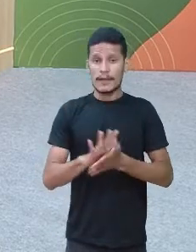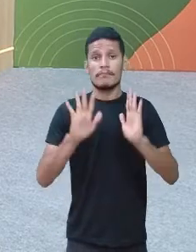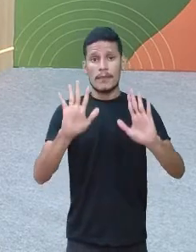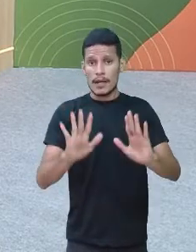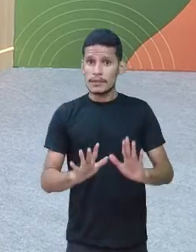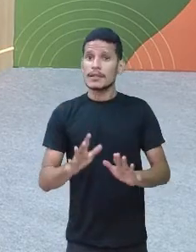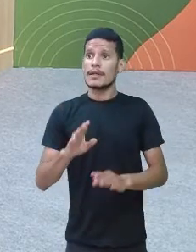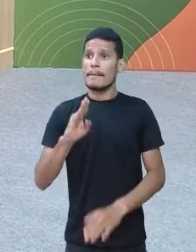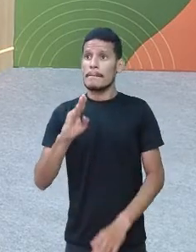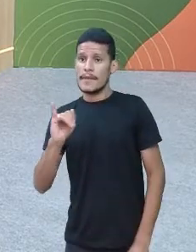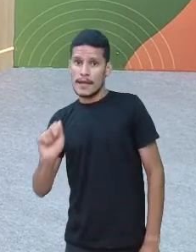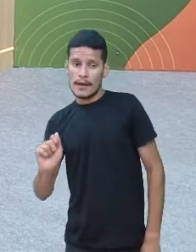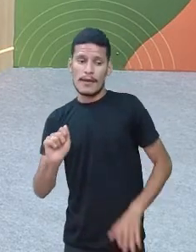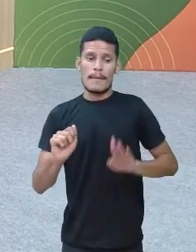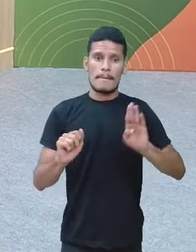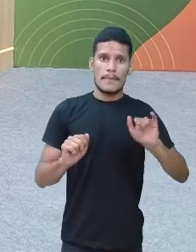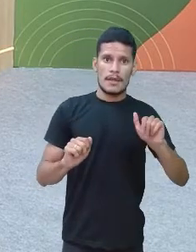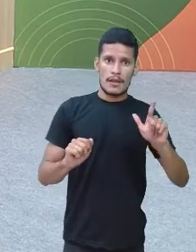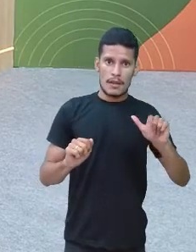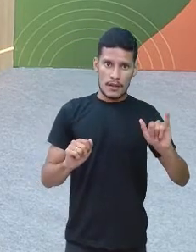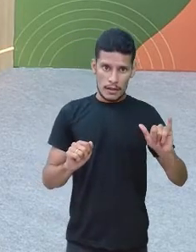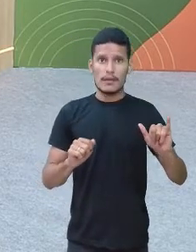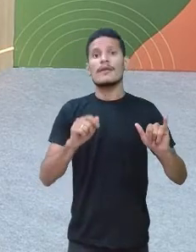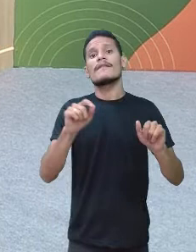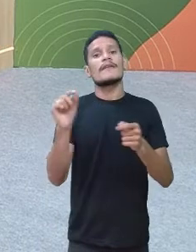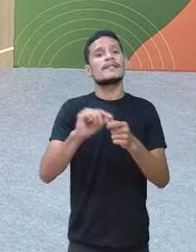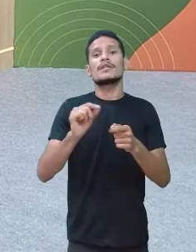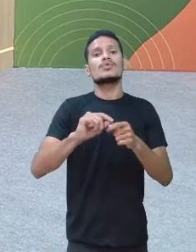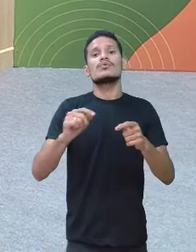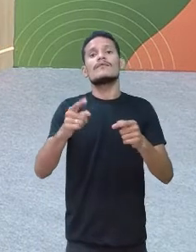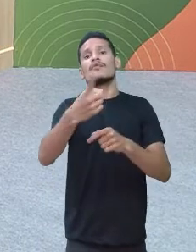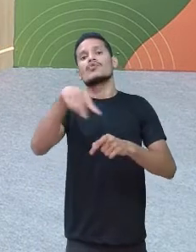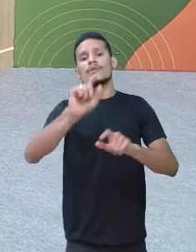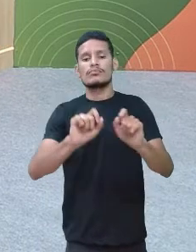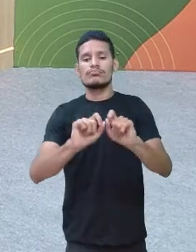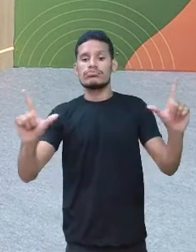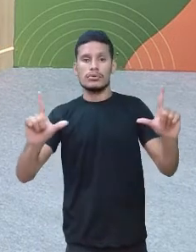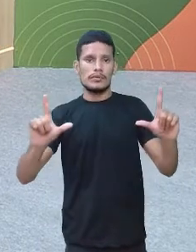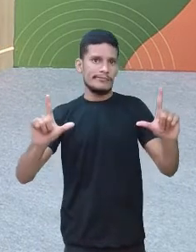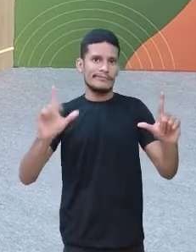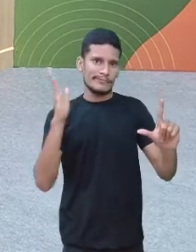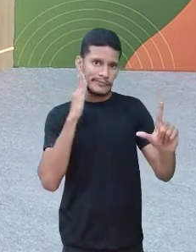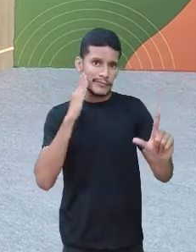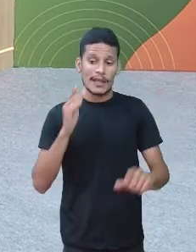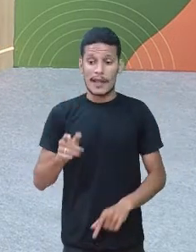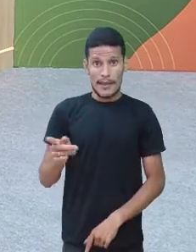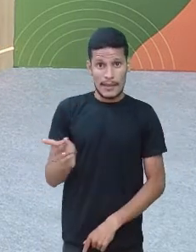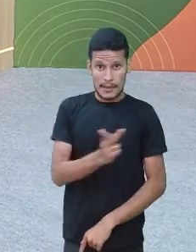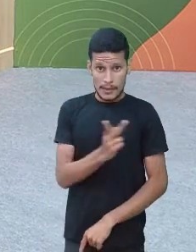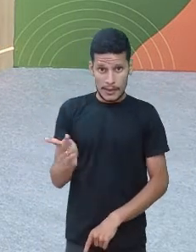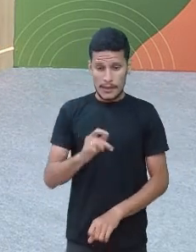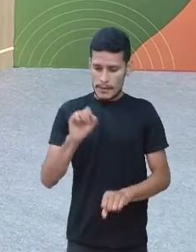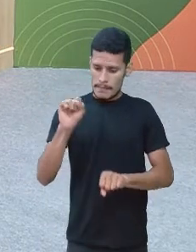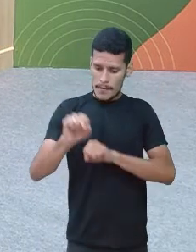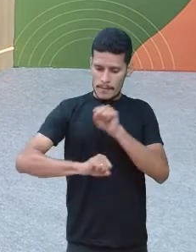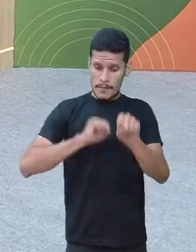que estão ali lindos e maravilhosos, fazendo tudo isso aí acontecer para vocês, vamos supor que eles andam